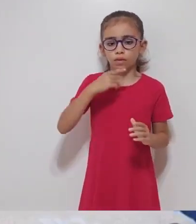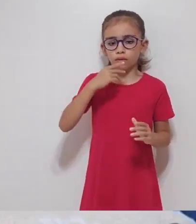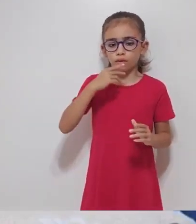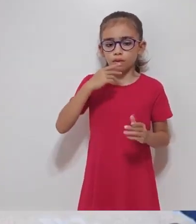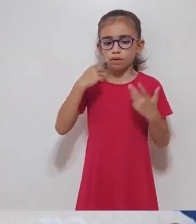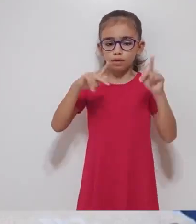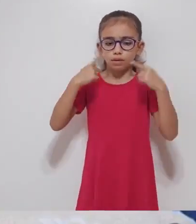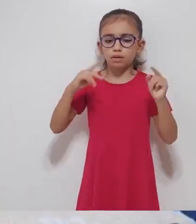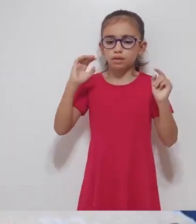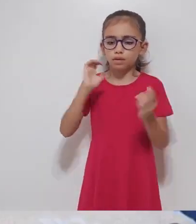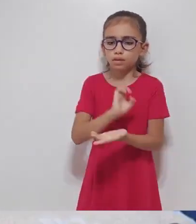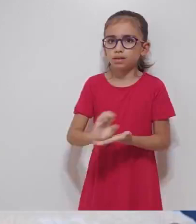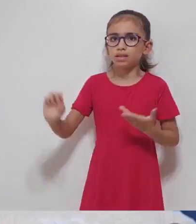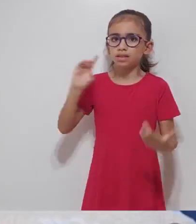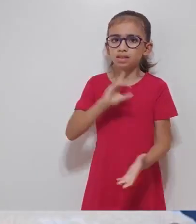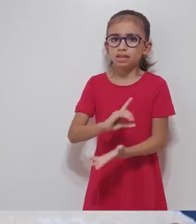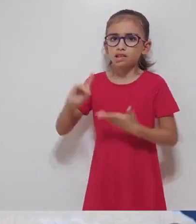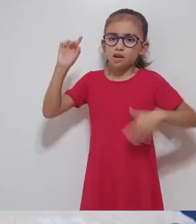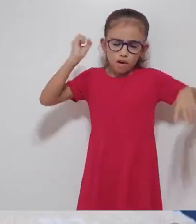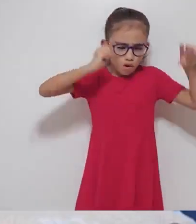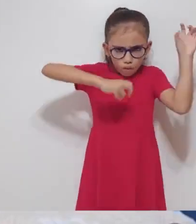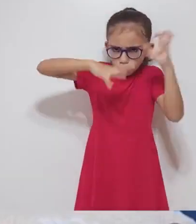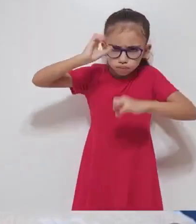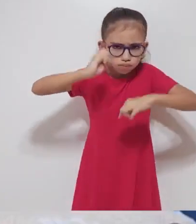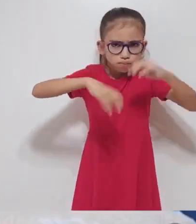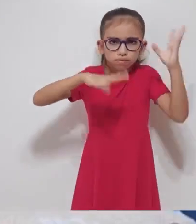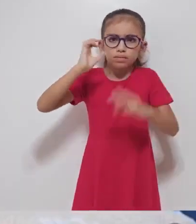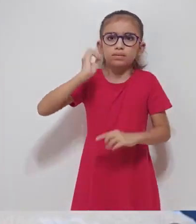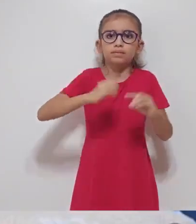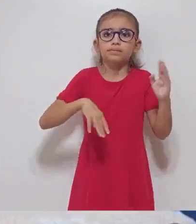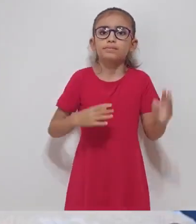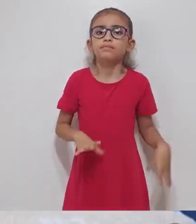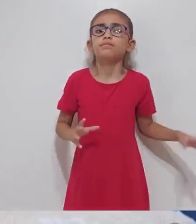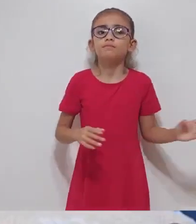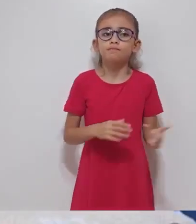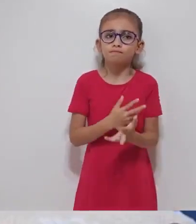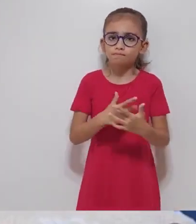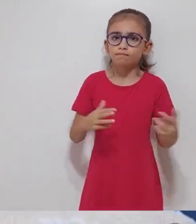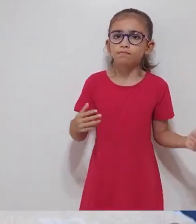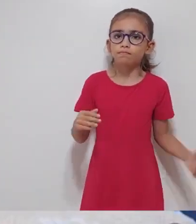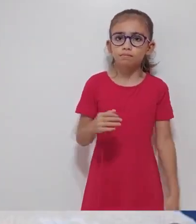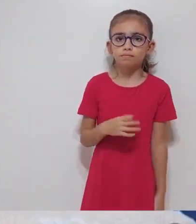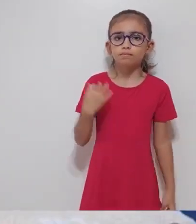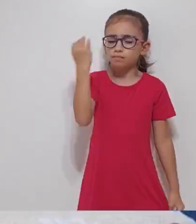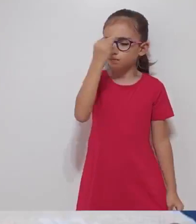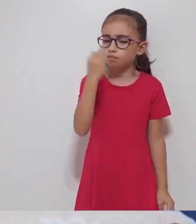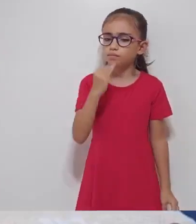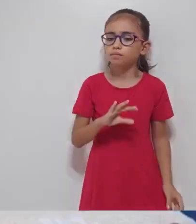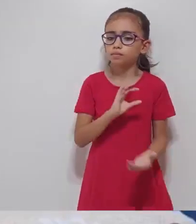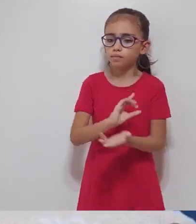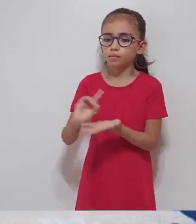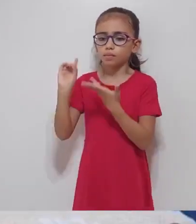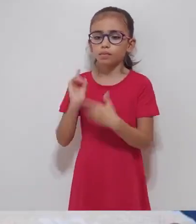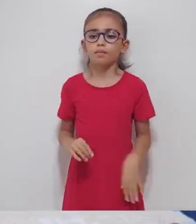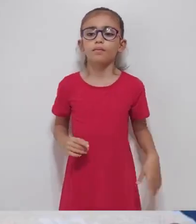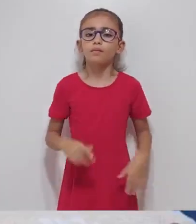Elias orou e Deus mandou fortes chuvas. Olha que coisa linda. Deus responde,